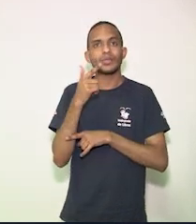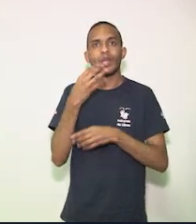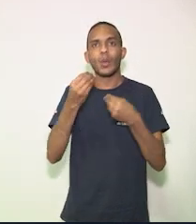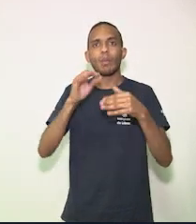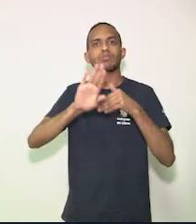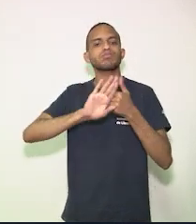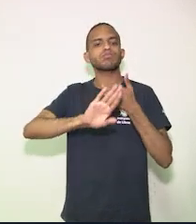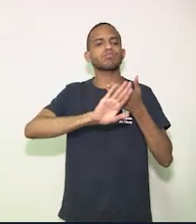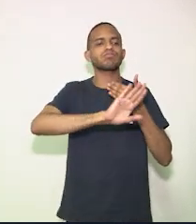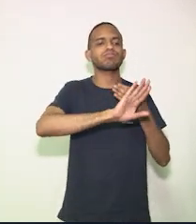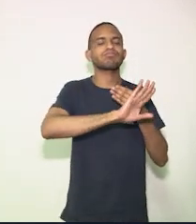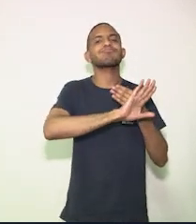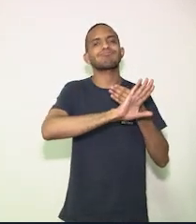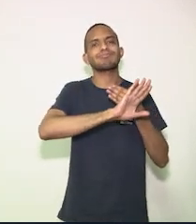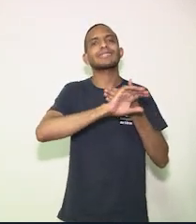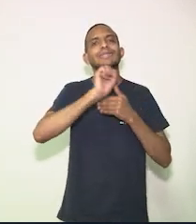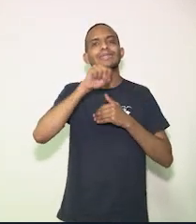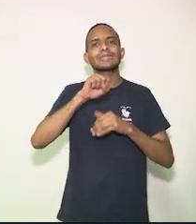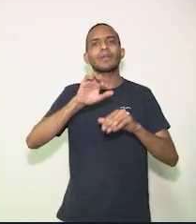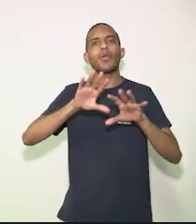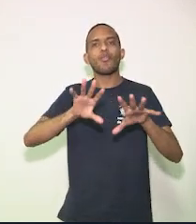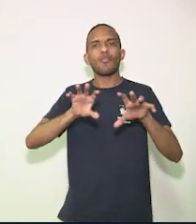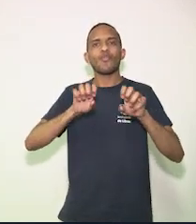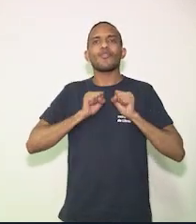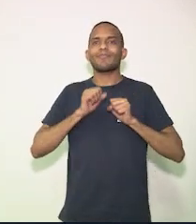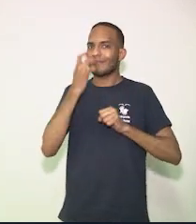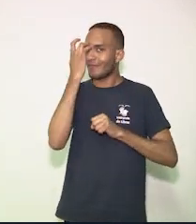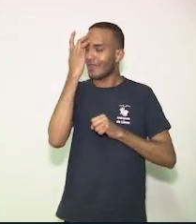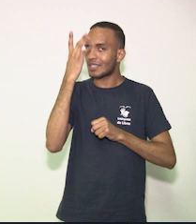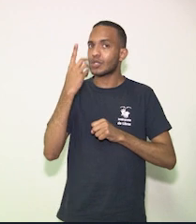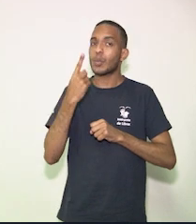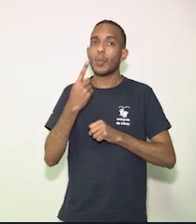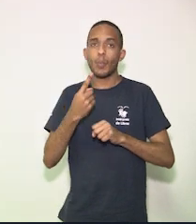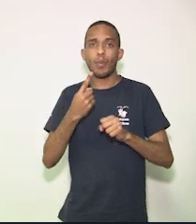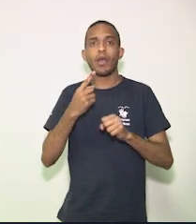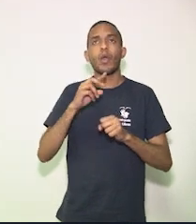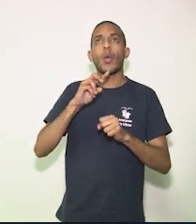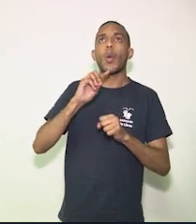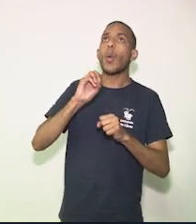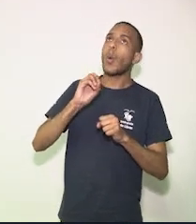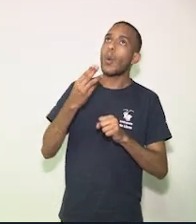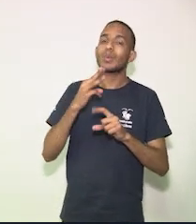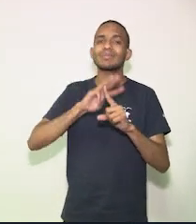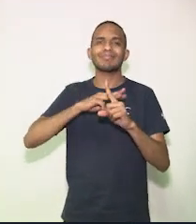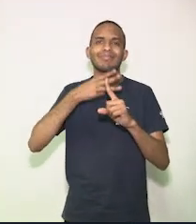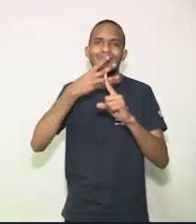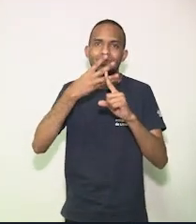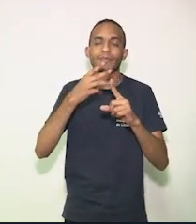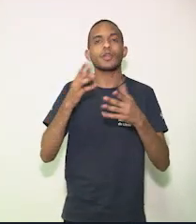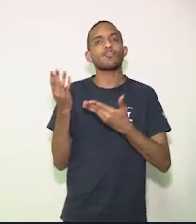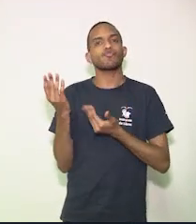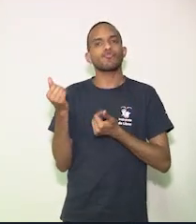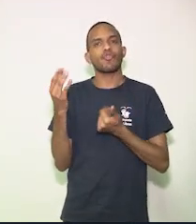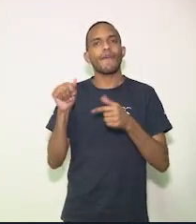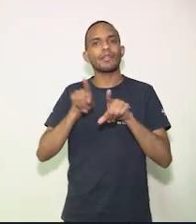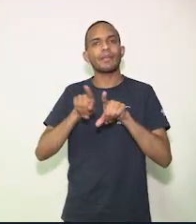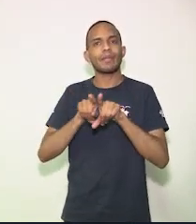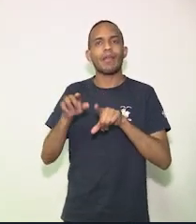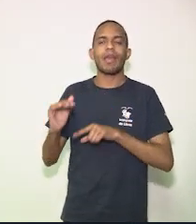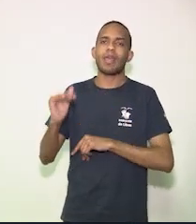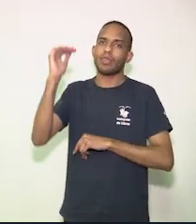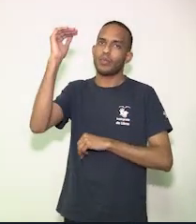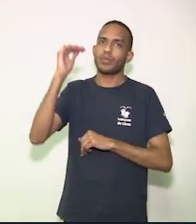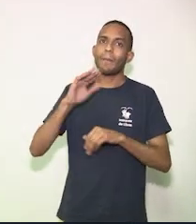não aderiram ao distanciamento social foi maior, de 1 a 3 vezes. A menor adesão é entre jovens